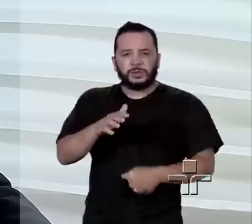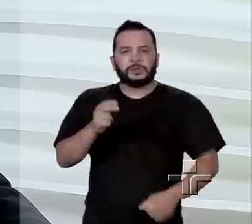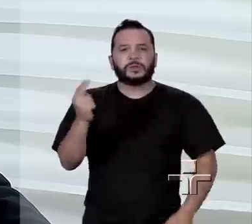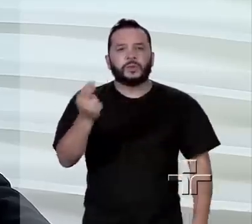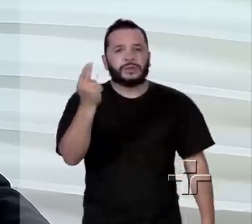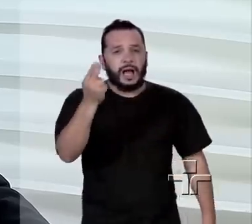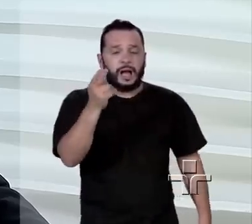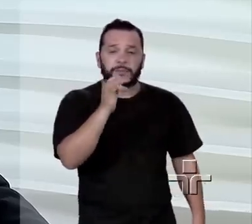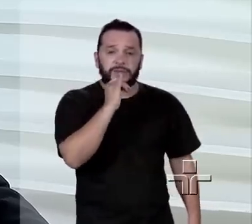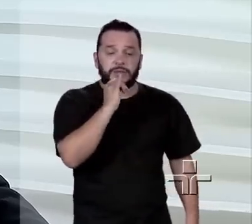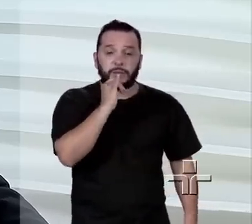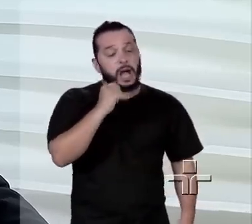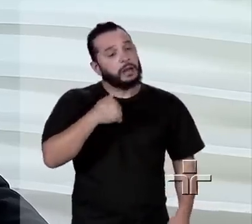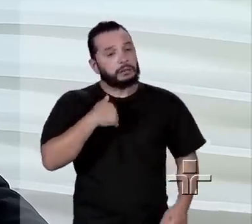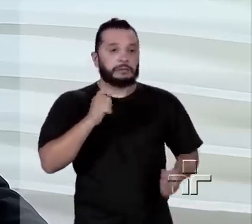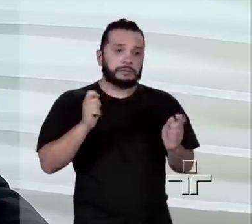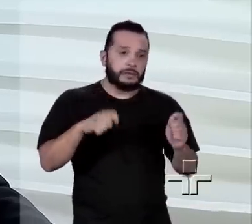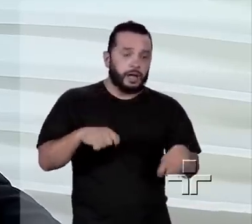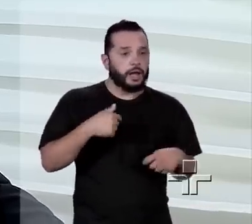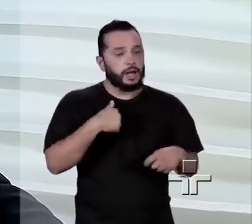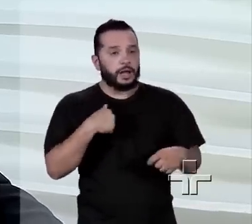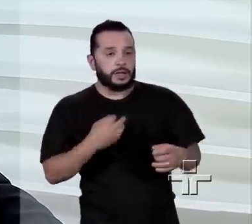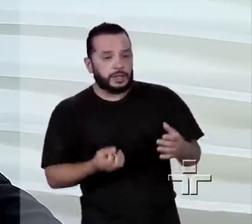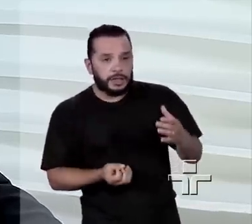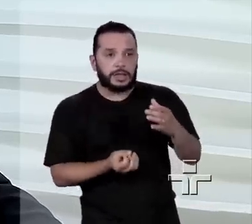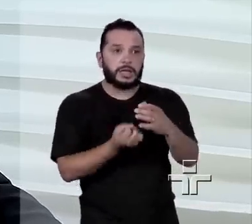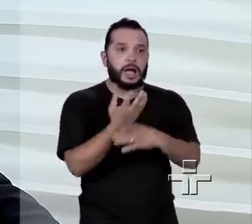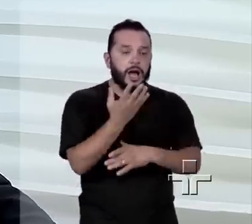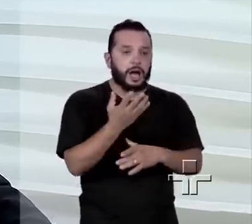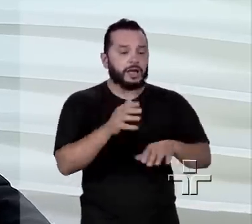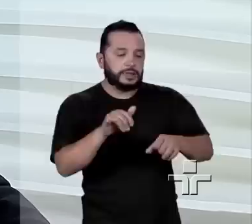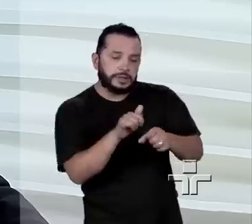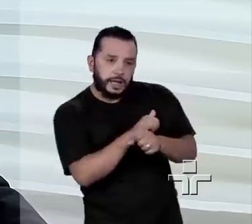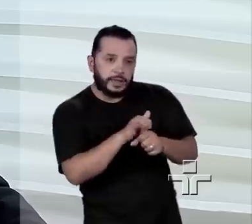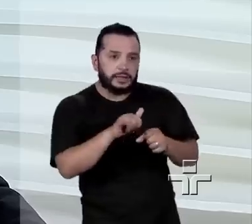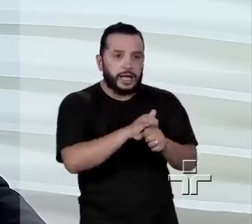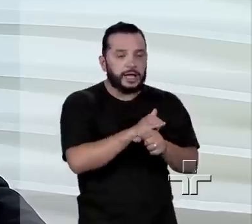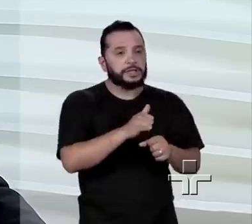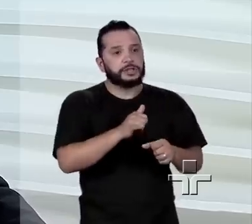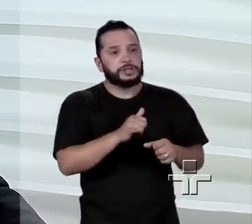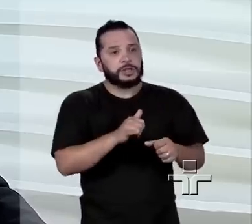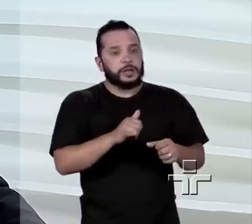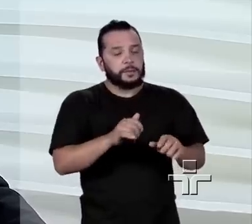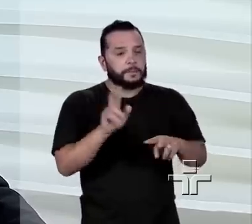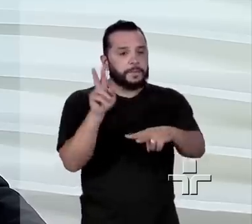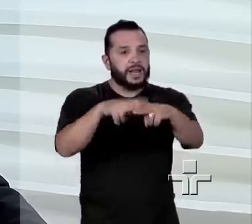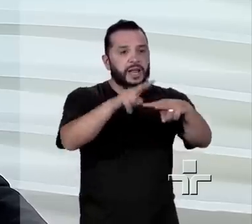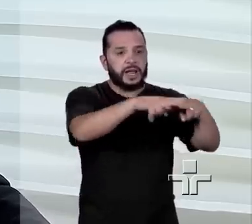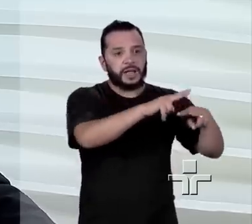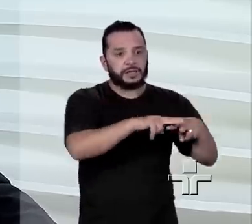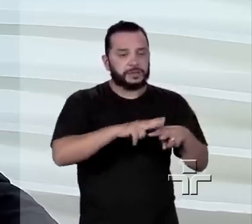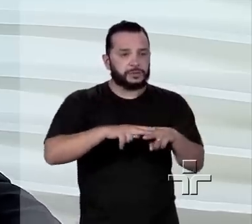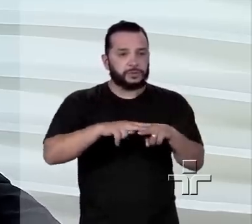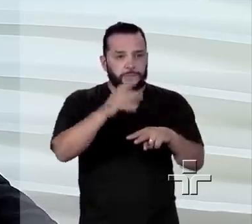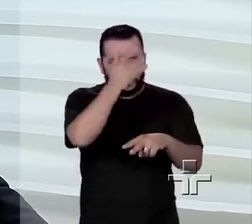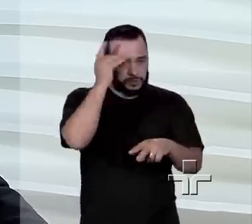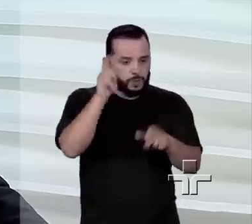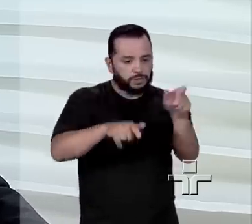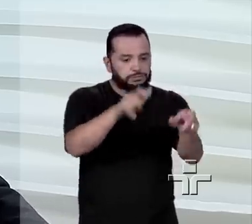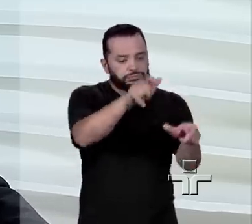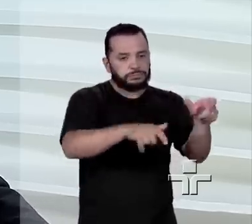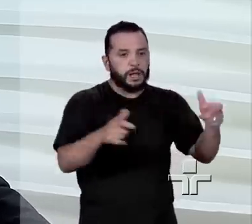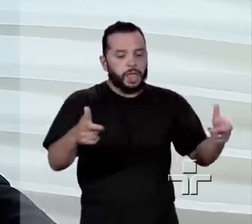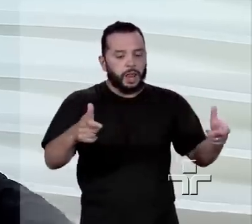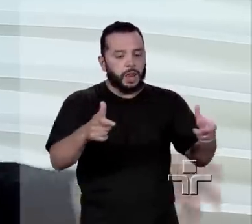condutas falando, olha, vamos criar mecanismos de diminuir a população carcerária com fragilidade